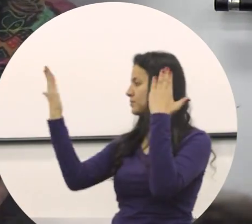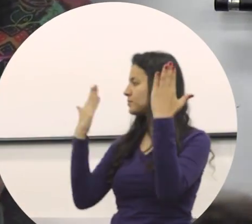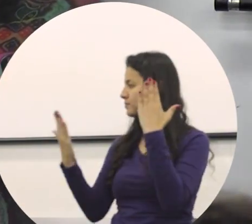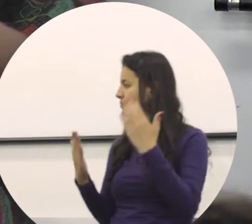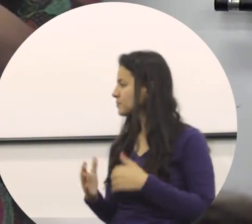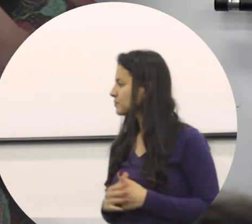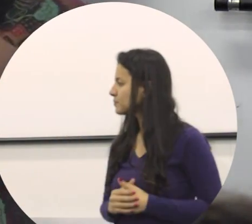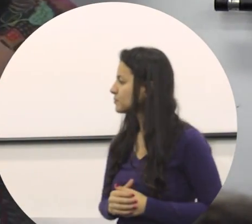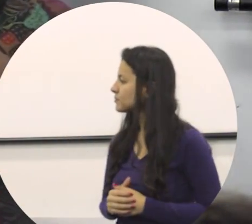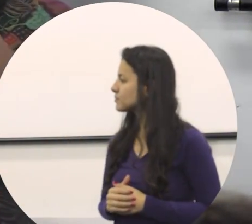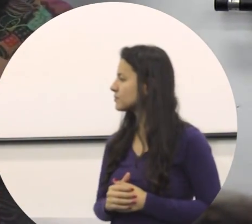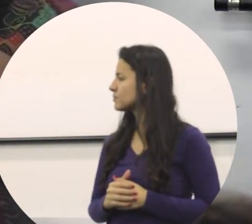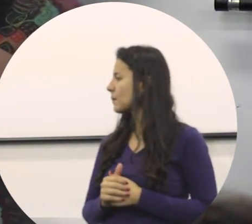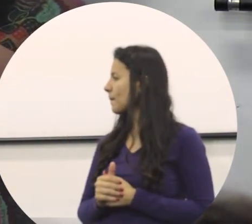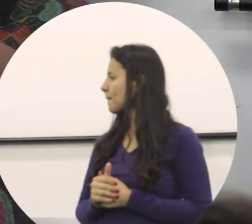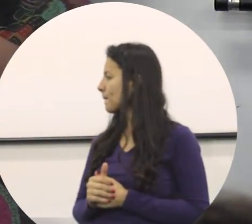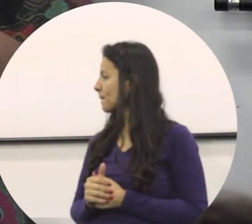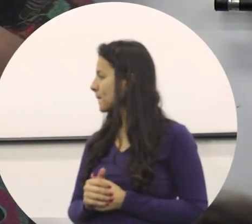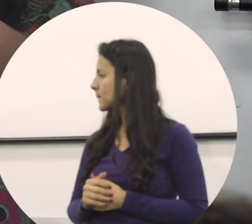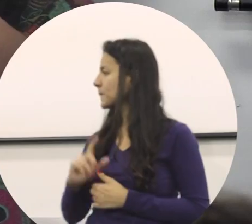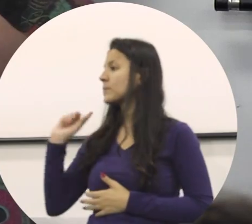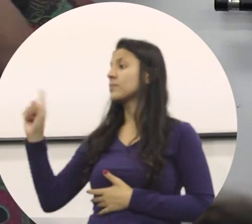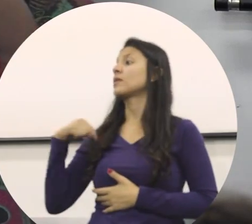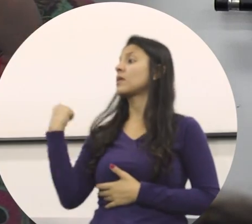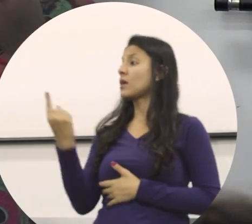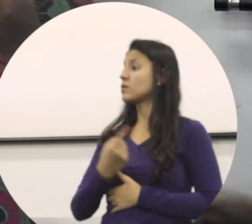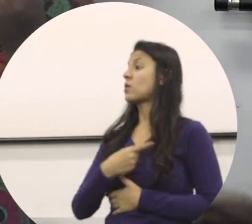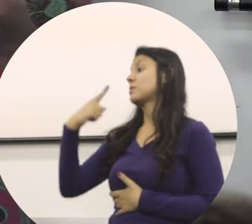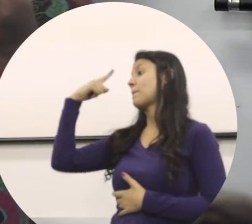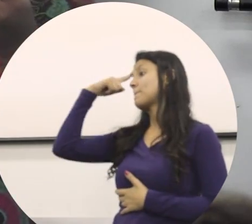é um pouco para a gente parar e pensar